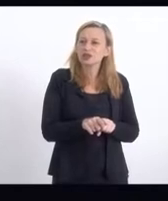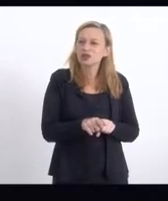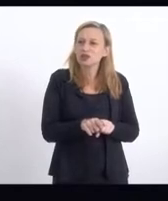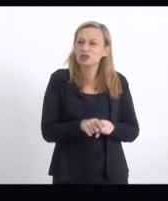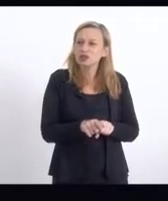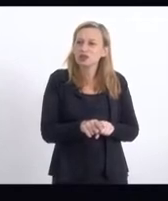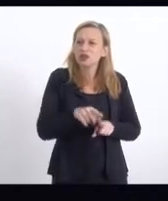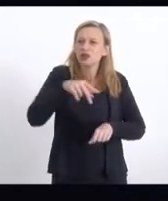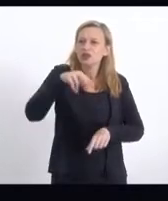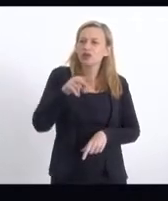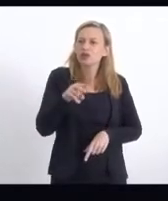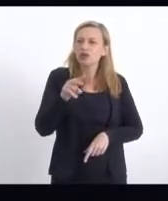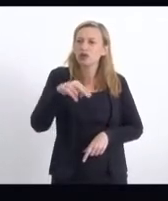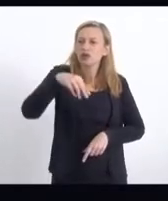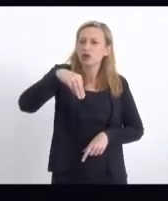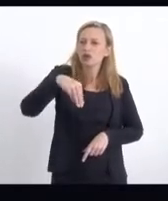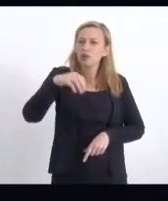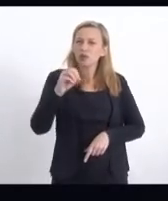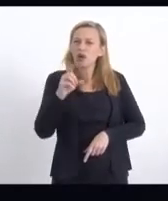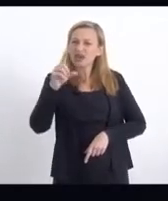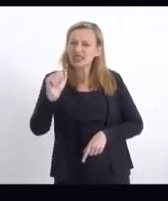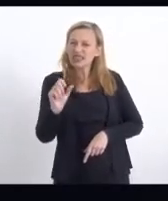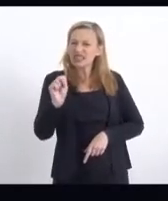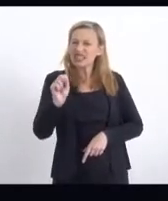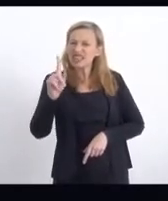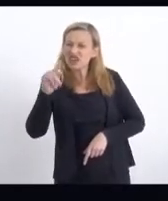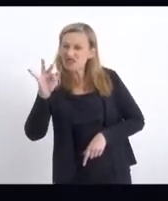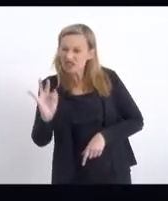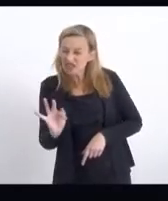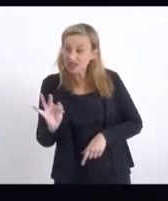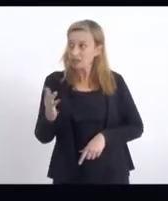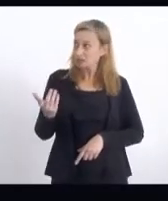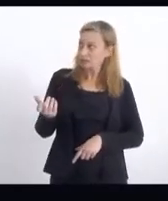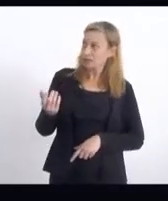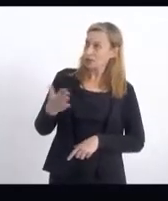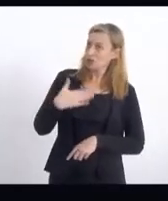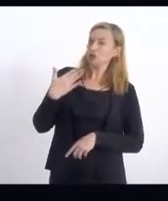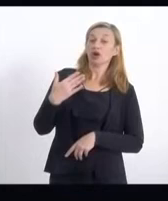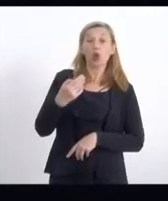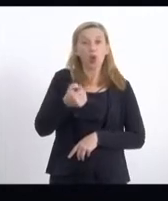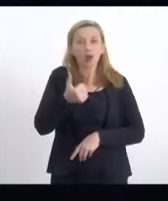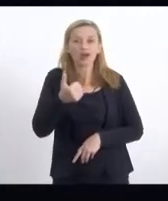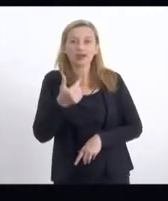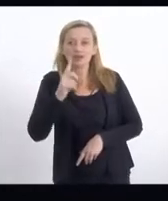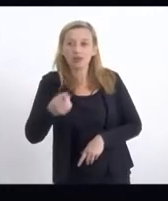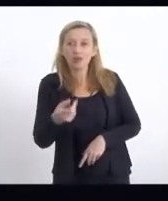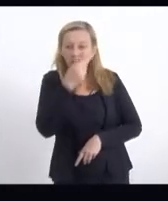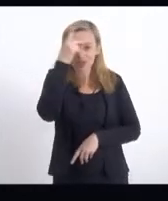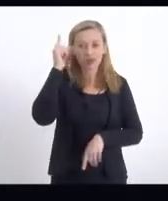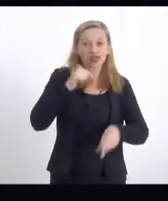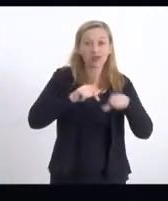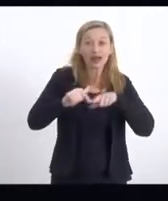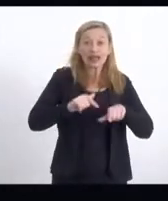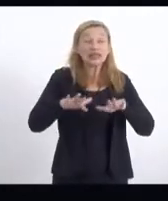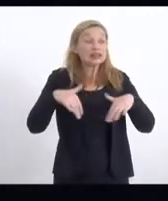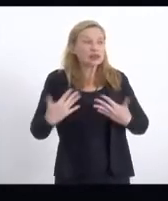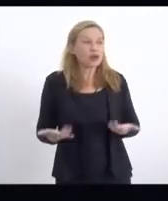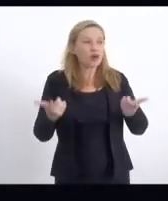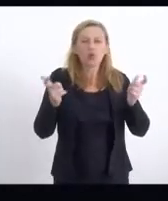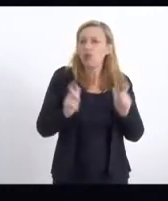né? Porque em moda surf aqui, na Baixada Litorânea, a gente pega mais quase 1000 pessoas trabalhando aqui, né? Então,